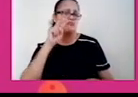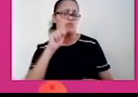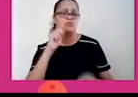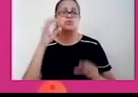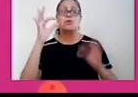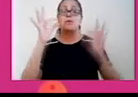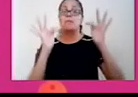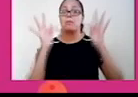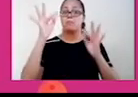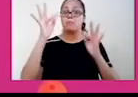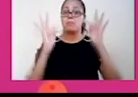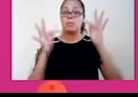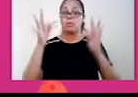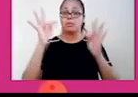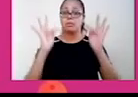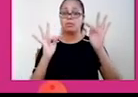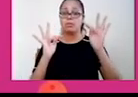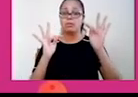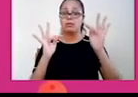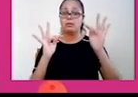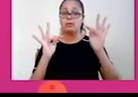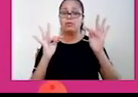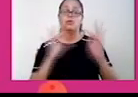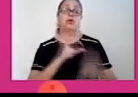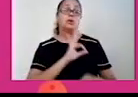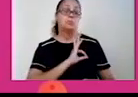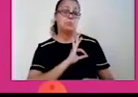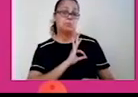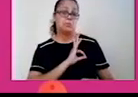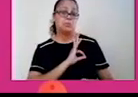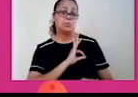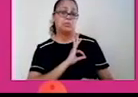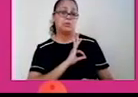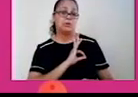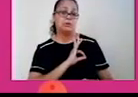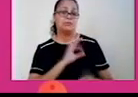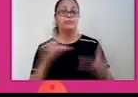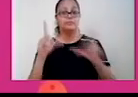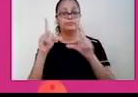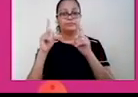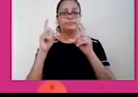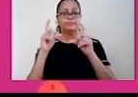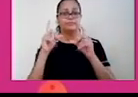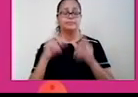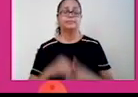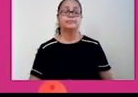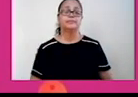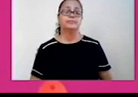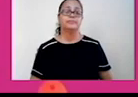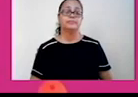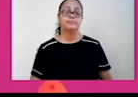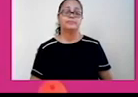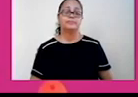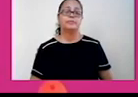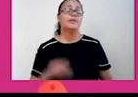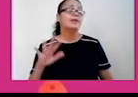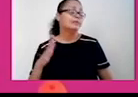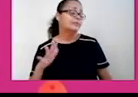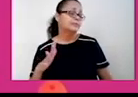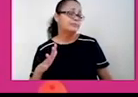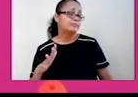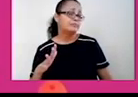vê aqui nessa imagem, o moderno trem-bala chinês, e nós vemos aqui um desfile bélico também chinês. Talvez